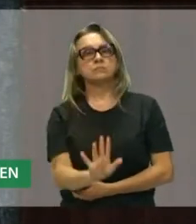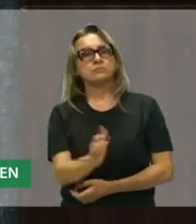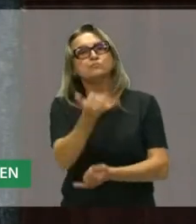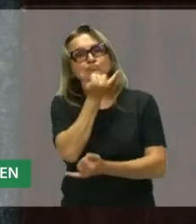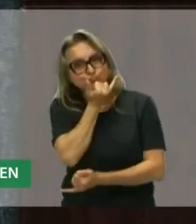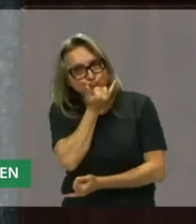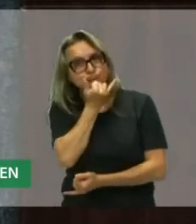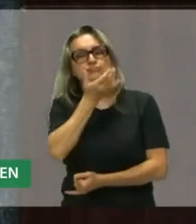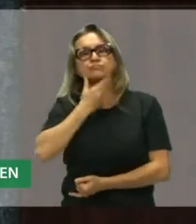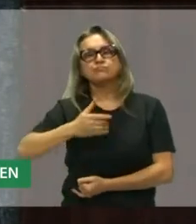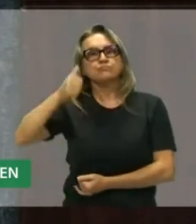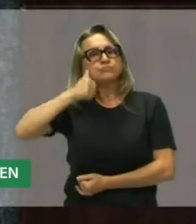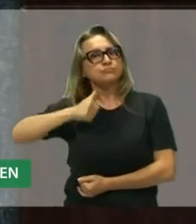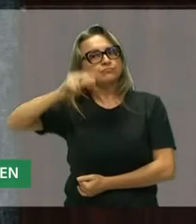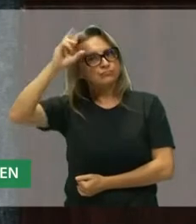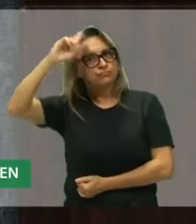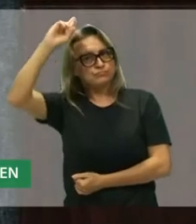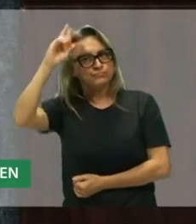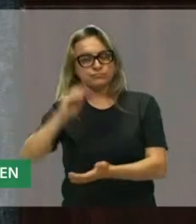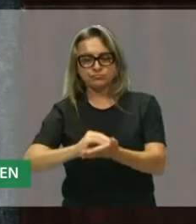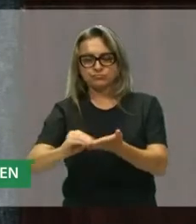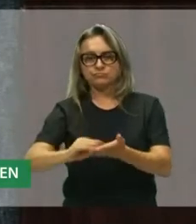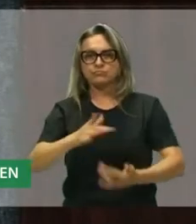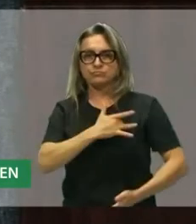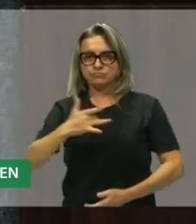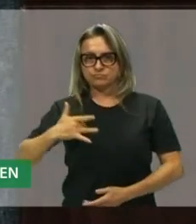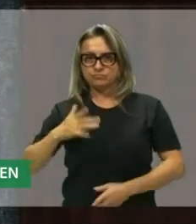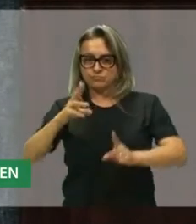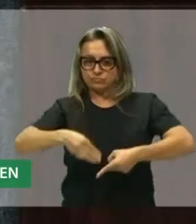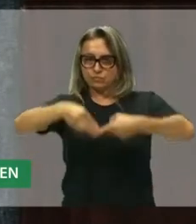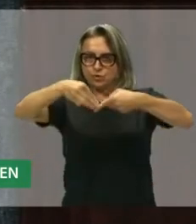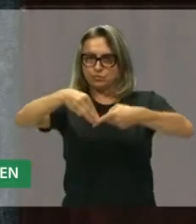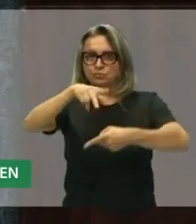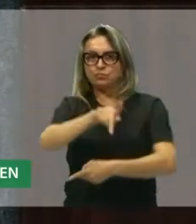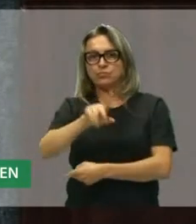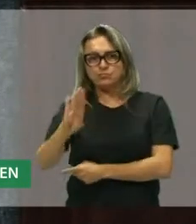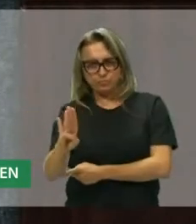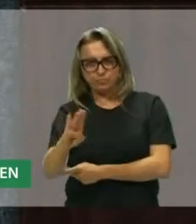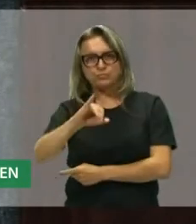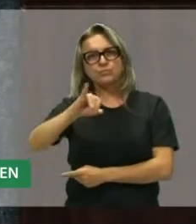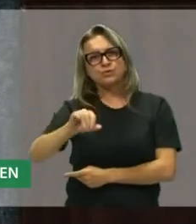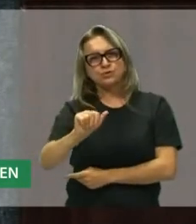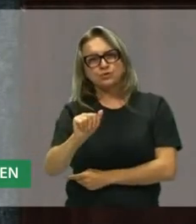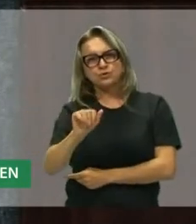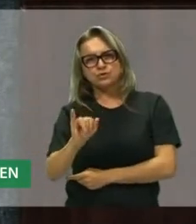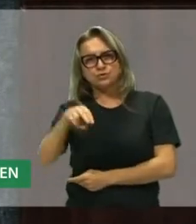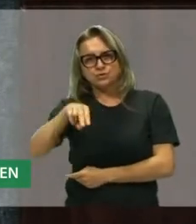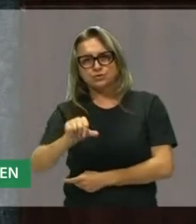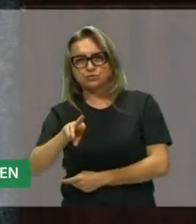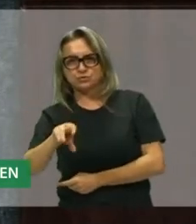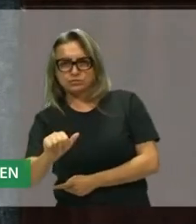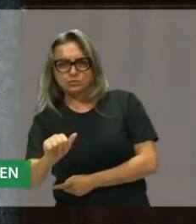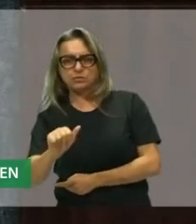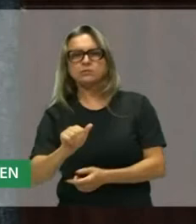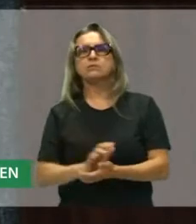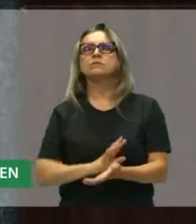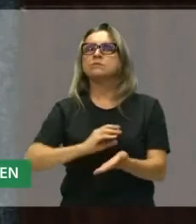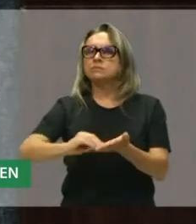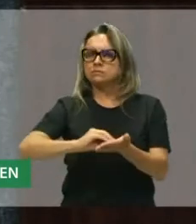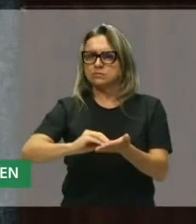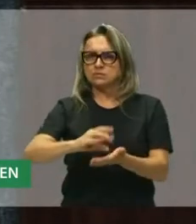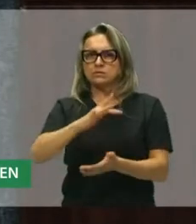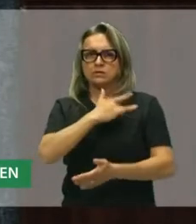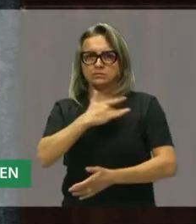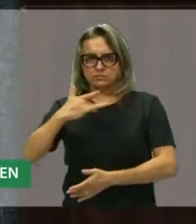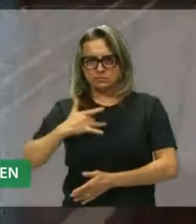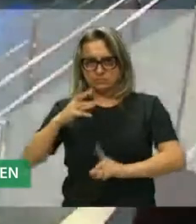Excelentíssima senhora, secretária de saúde do município de Porto Belo, Jainara Nórdio. Excelentíssimo senhor secretário de saúde do